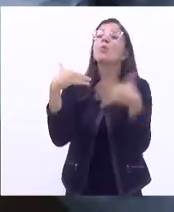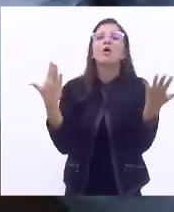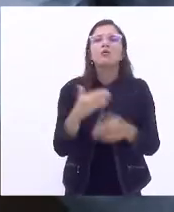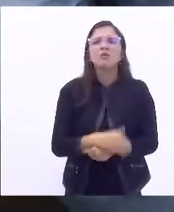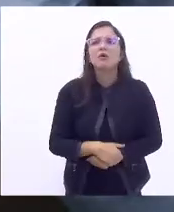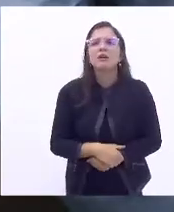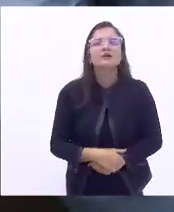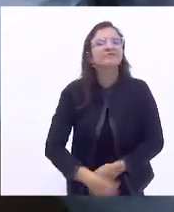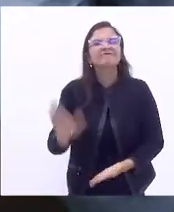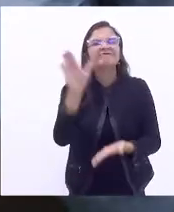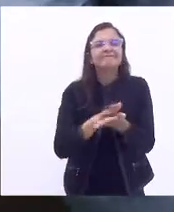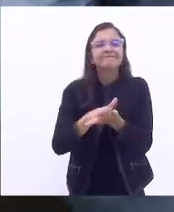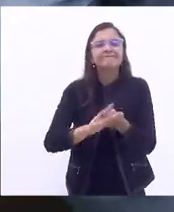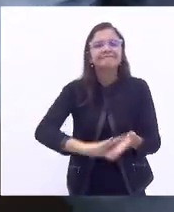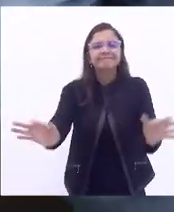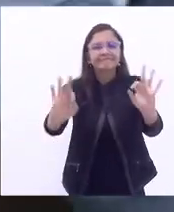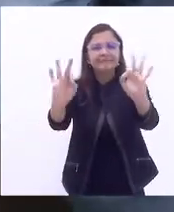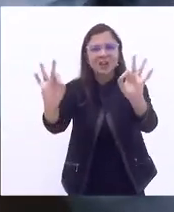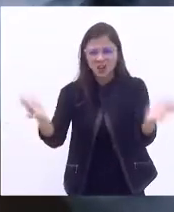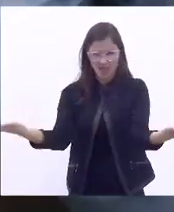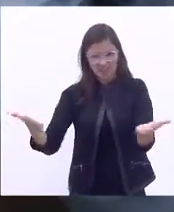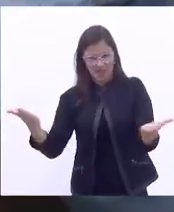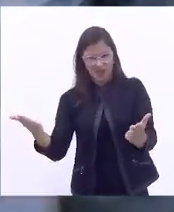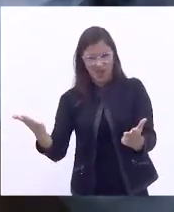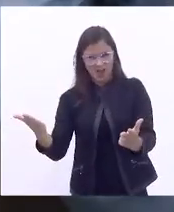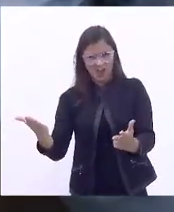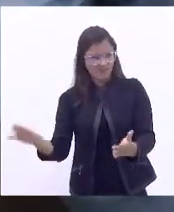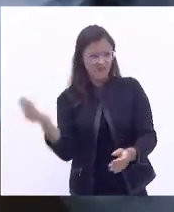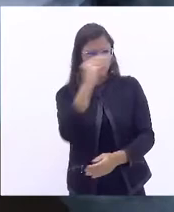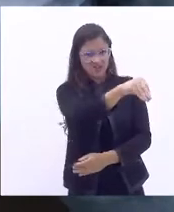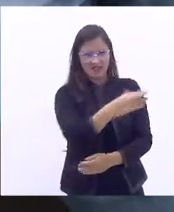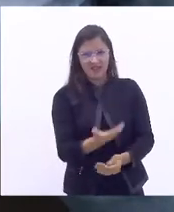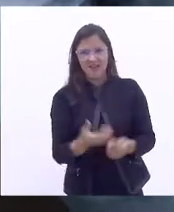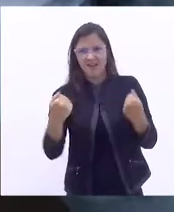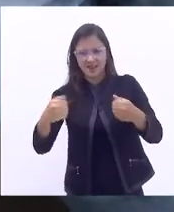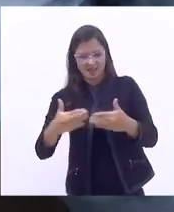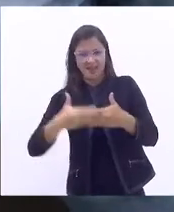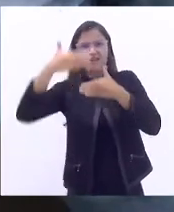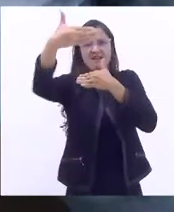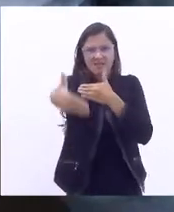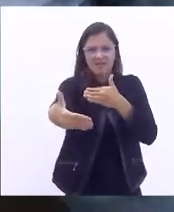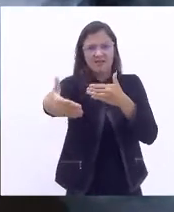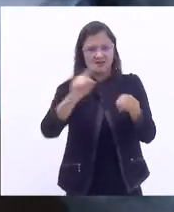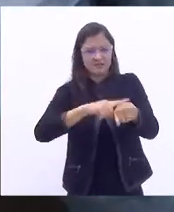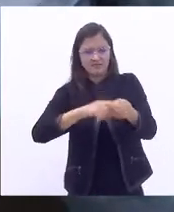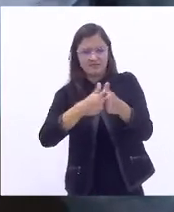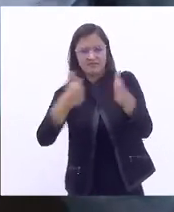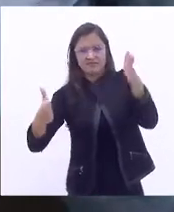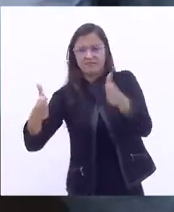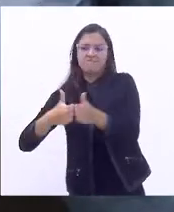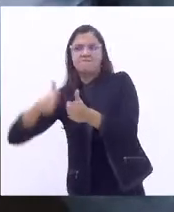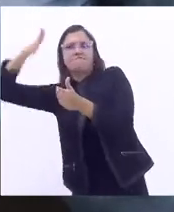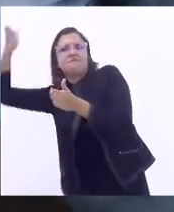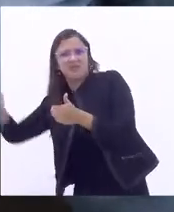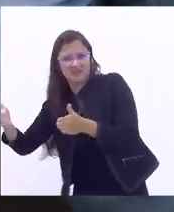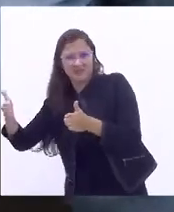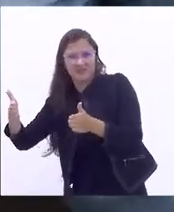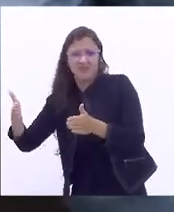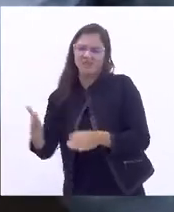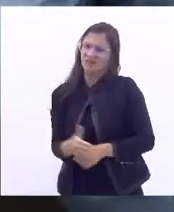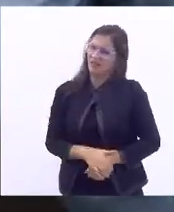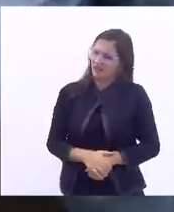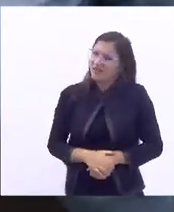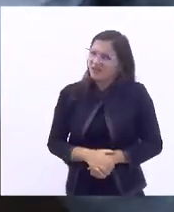Me diz uma, nenhuma. Aí agora quer colocar lá, prorrogar para mais não sei quantos anos o incentivo fiscal dessa